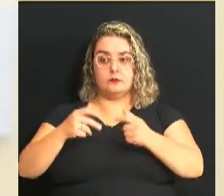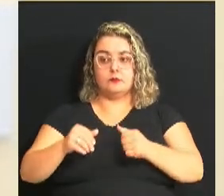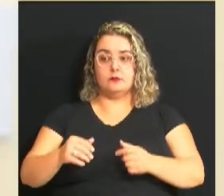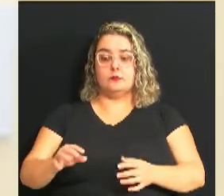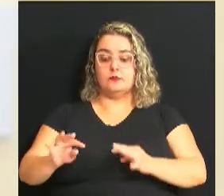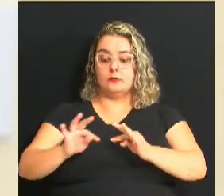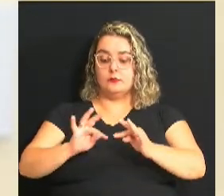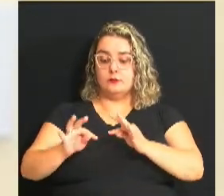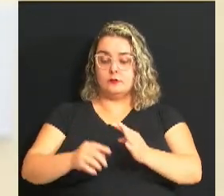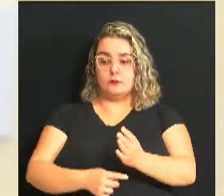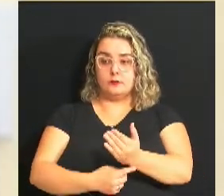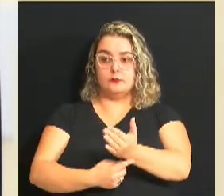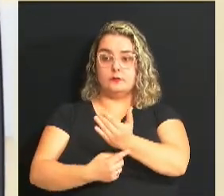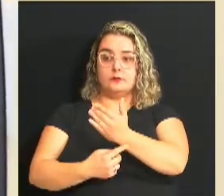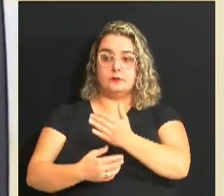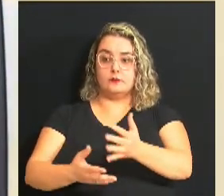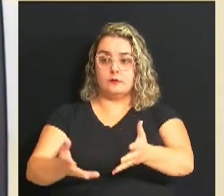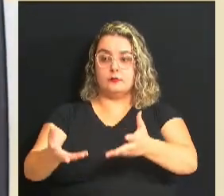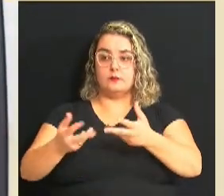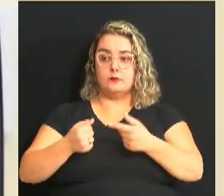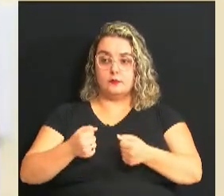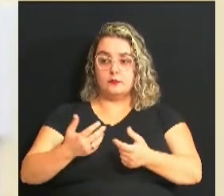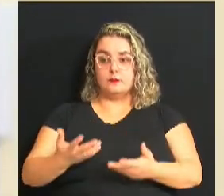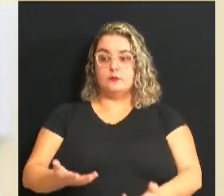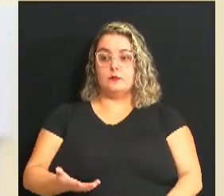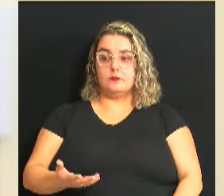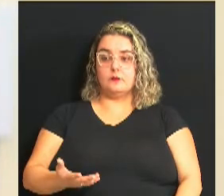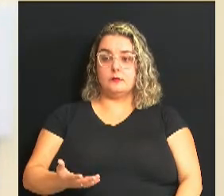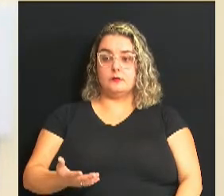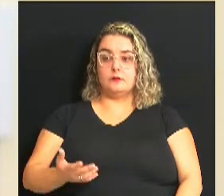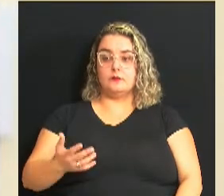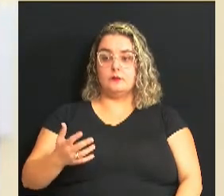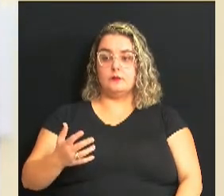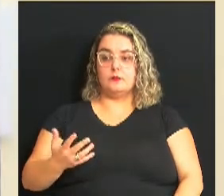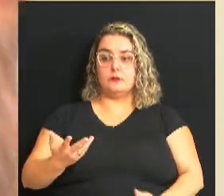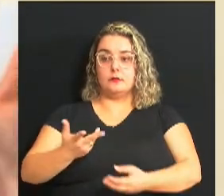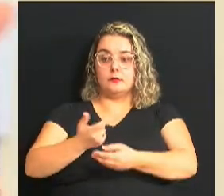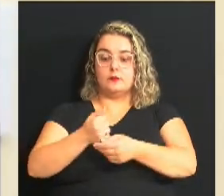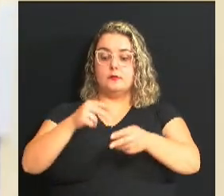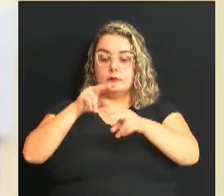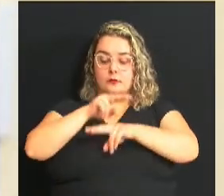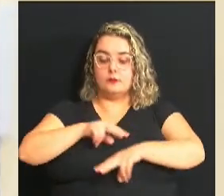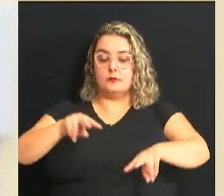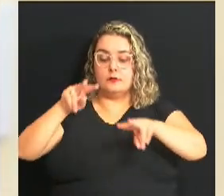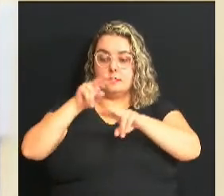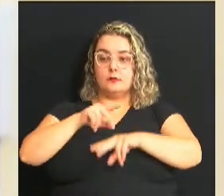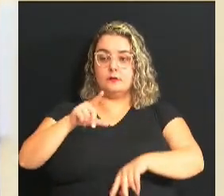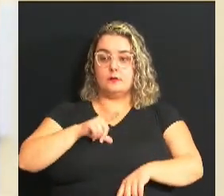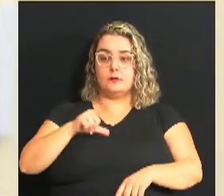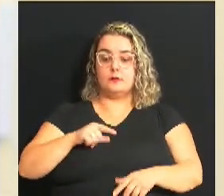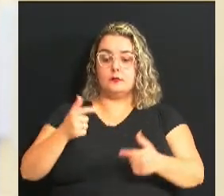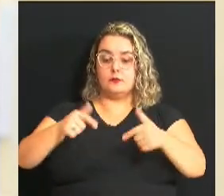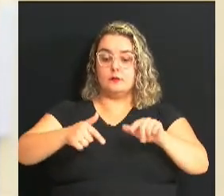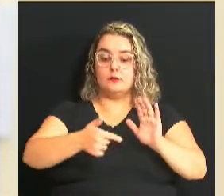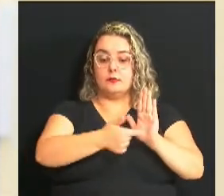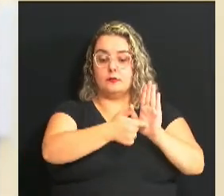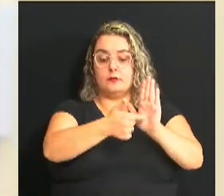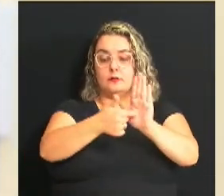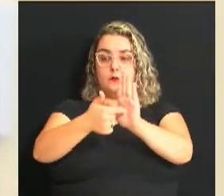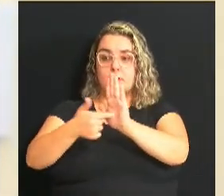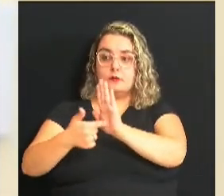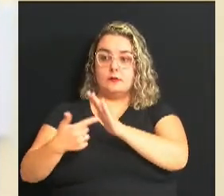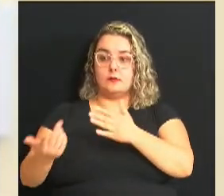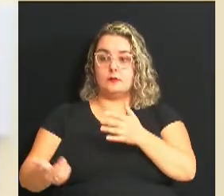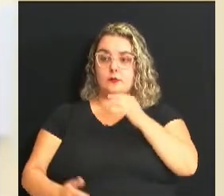tecnologia. Nós convidamos também o pessoal das artes visuais, porque ele tem uma área de expositiva, e essa área